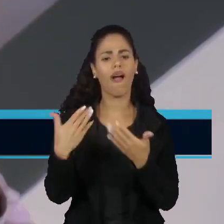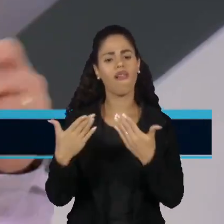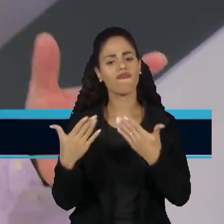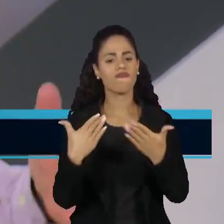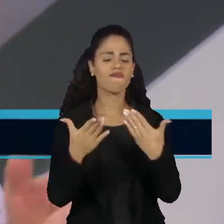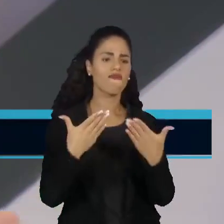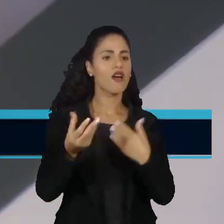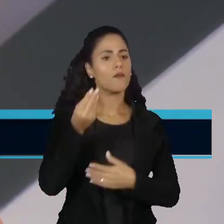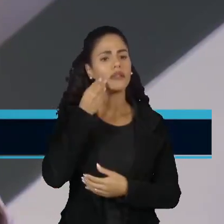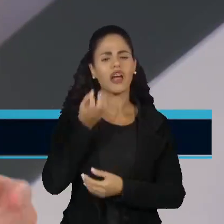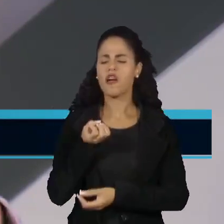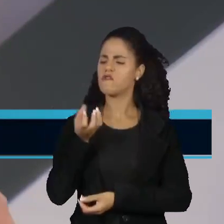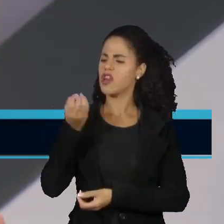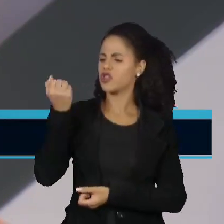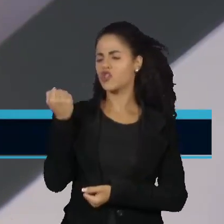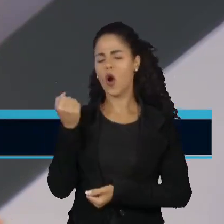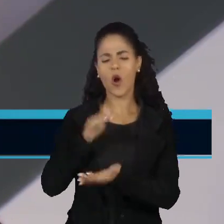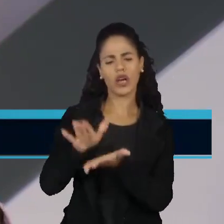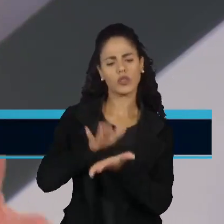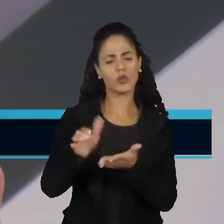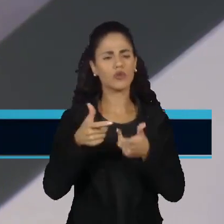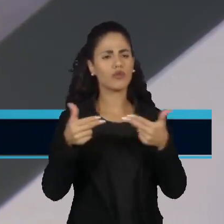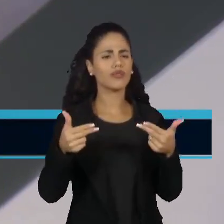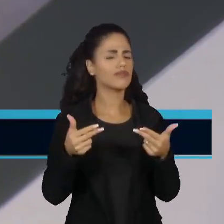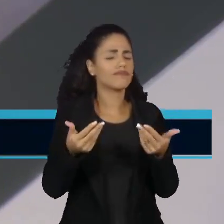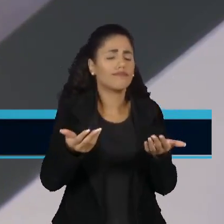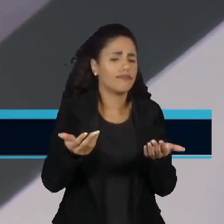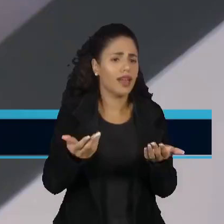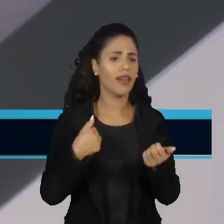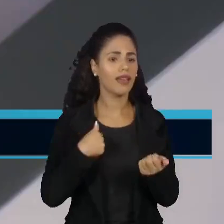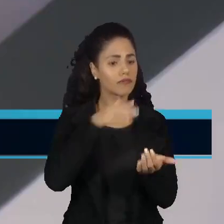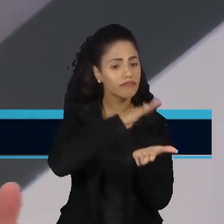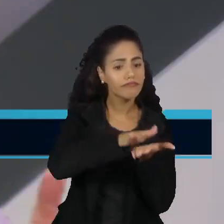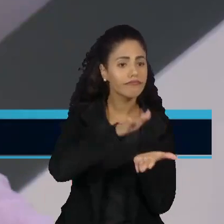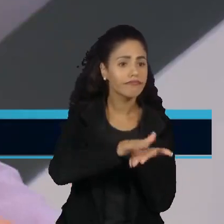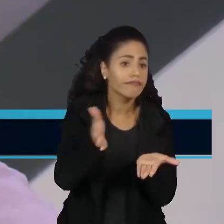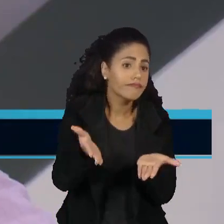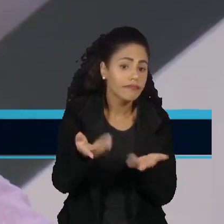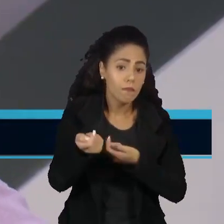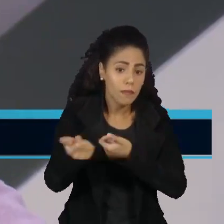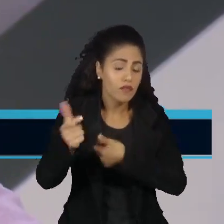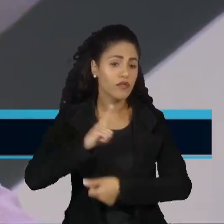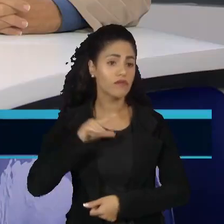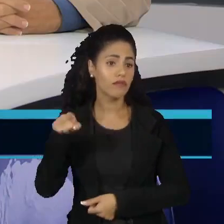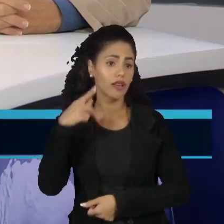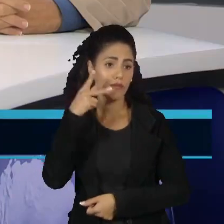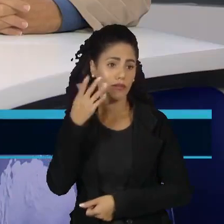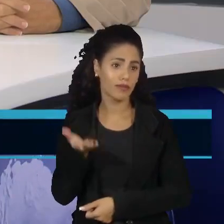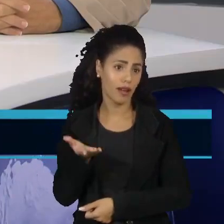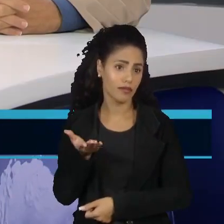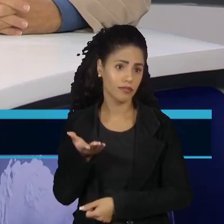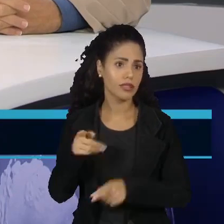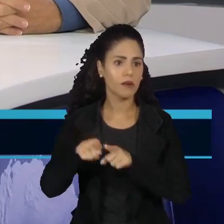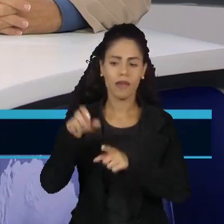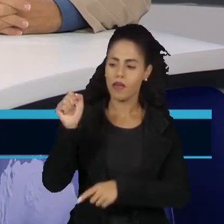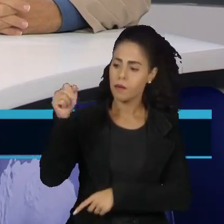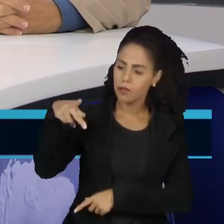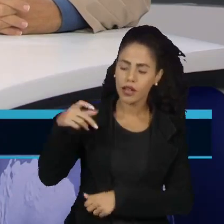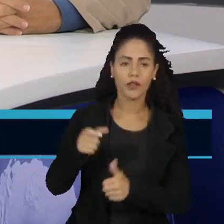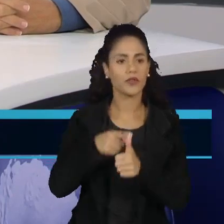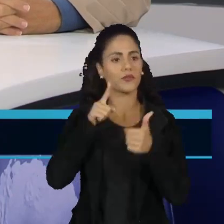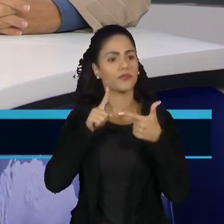demagogia, viajou muito. Isso tem um impacto irrisório nas contas públicas. Mas previdência social,